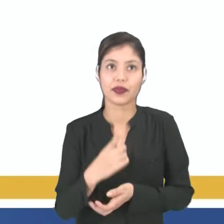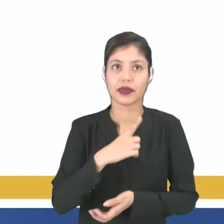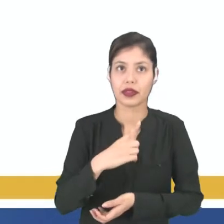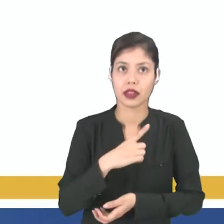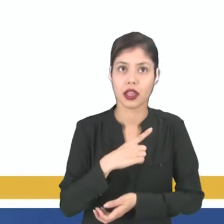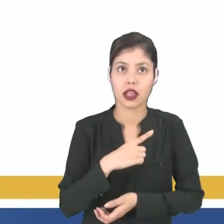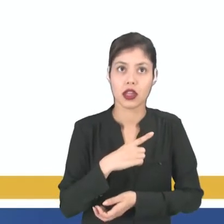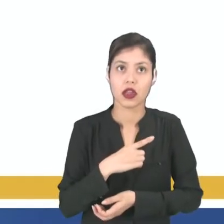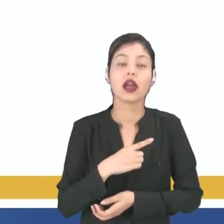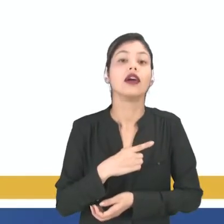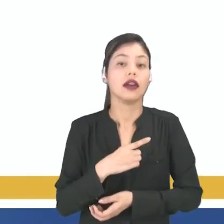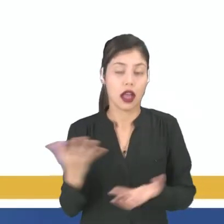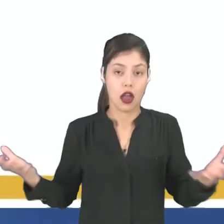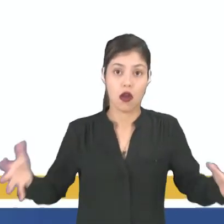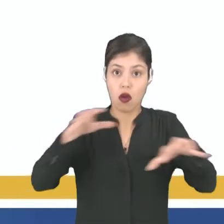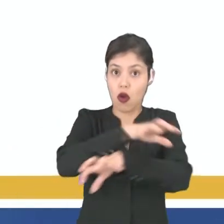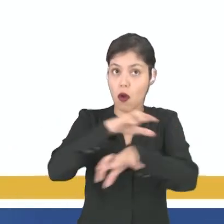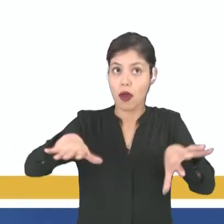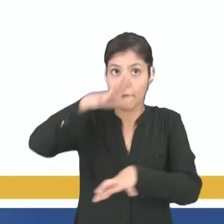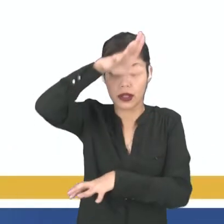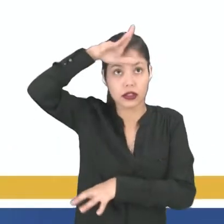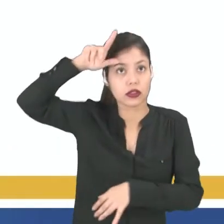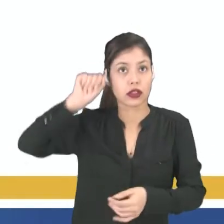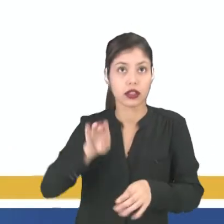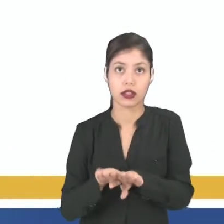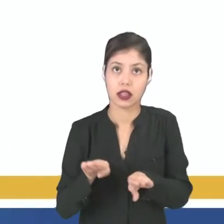uma área que corresponde a mais de 40% do